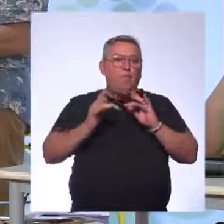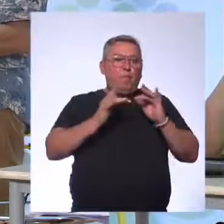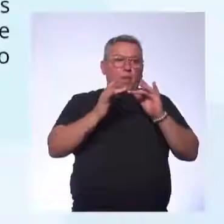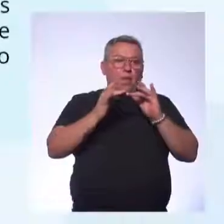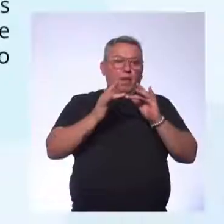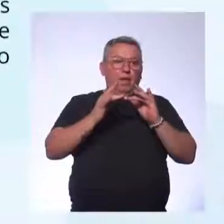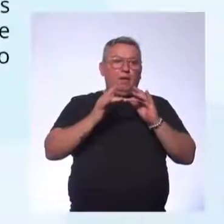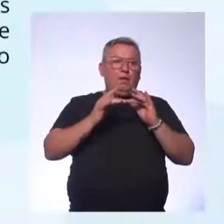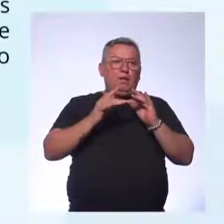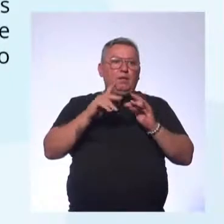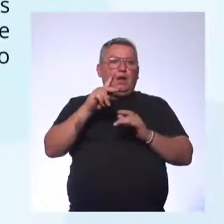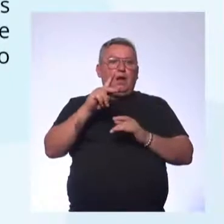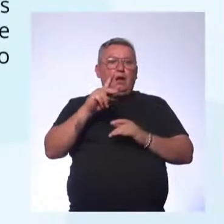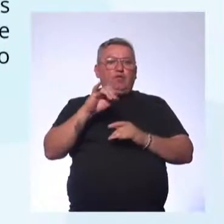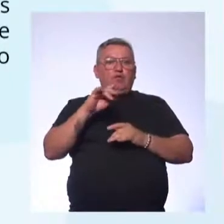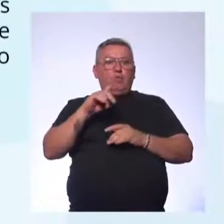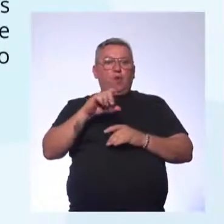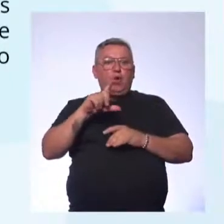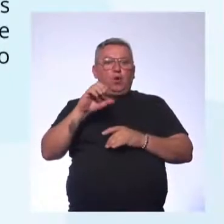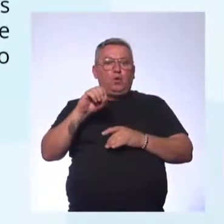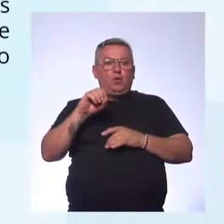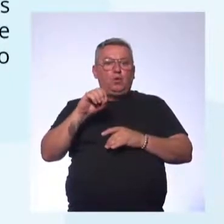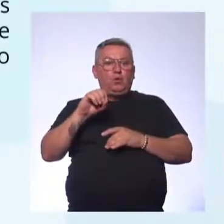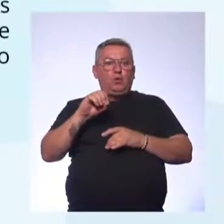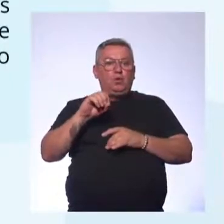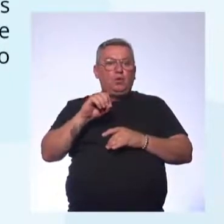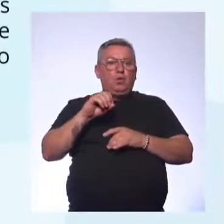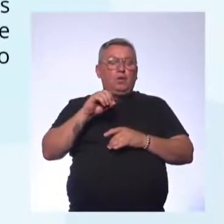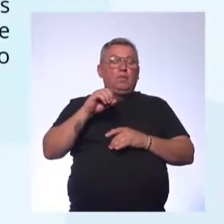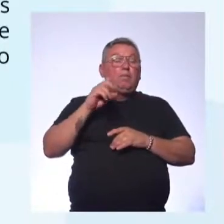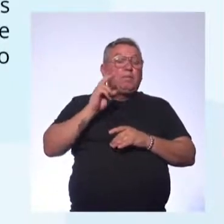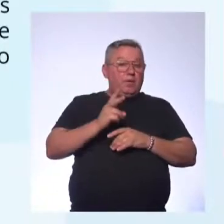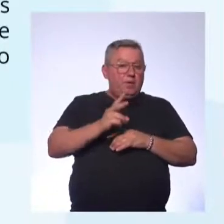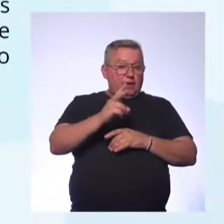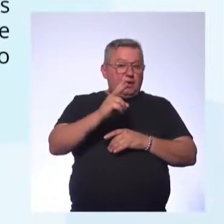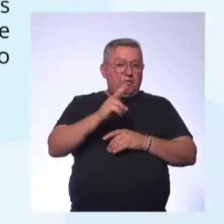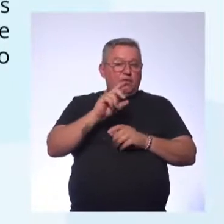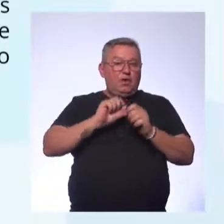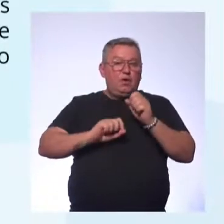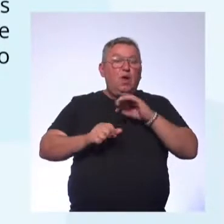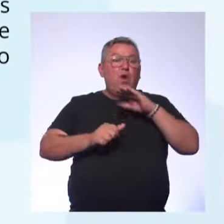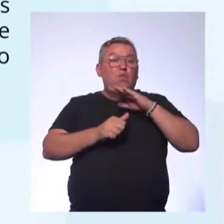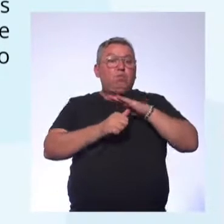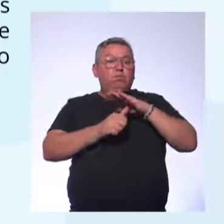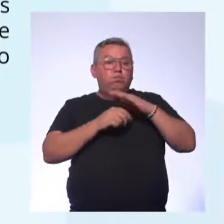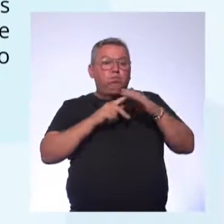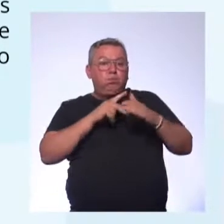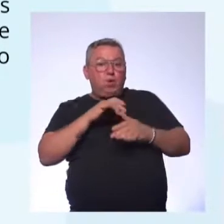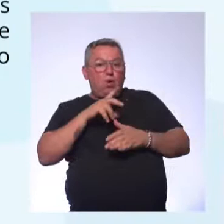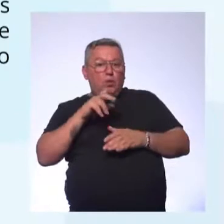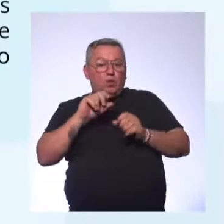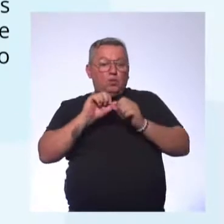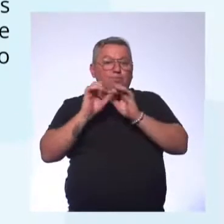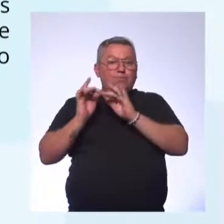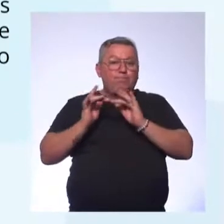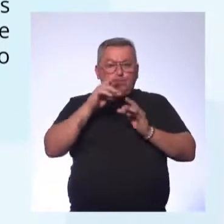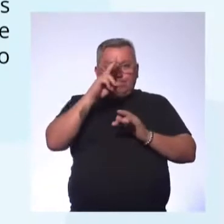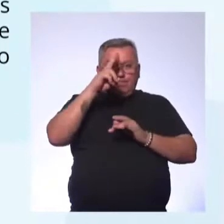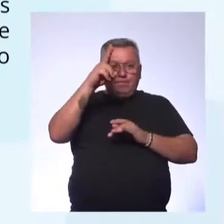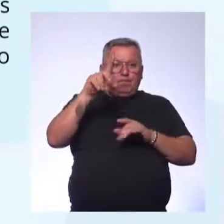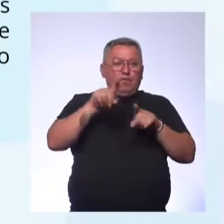dipolo-dipolo Ok ou dipolo permanente são as forças atrativas que ocorrem entre moléculas